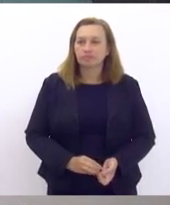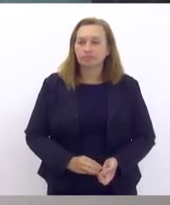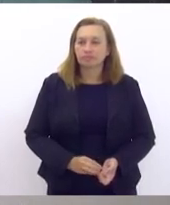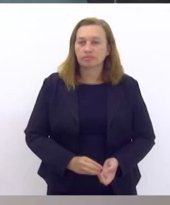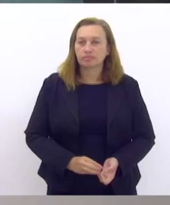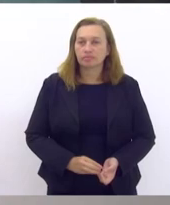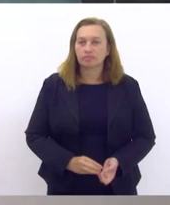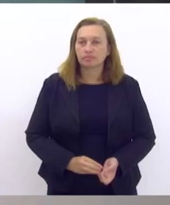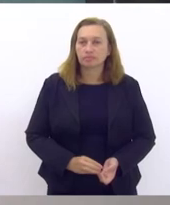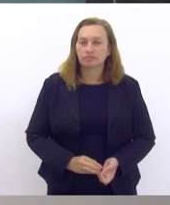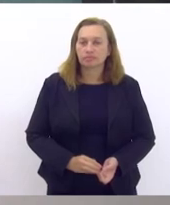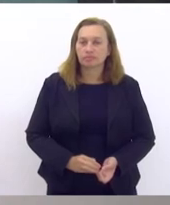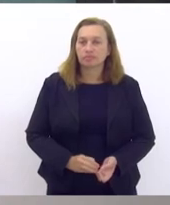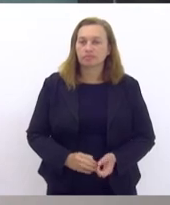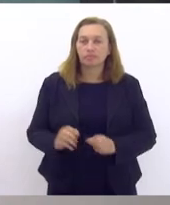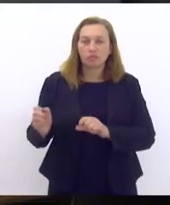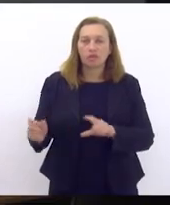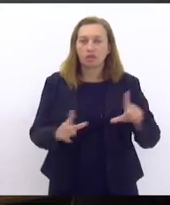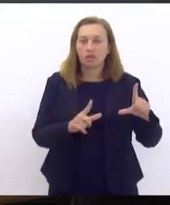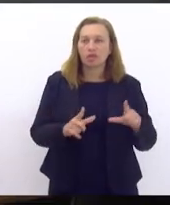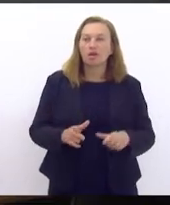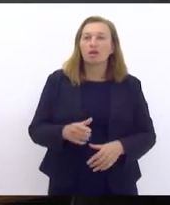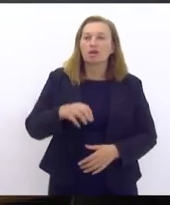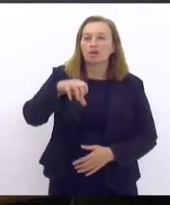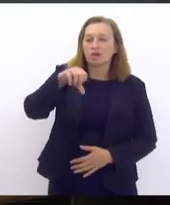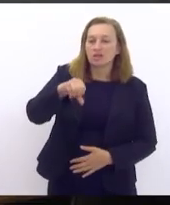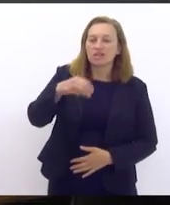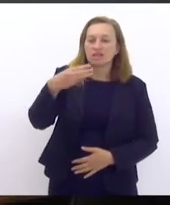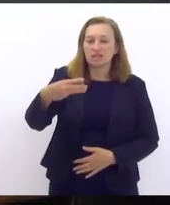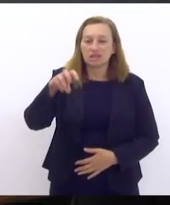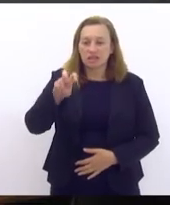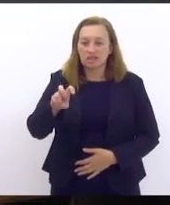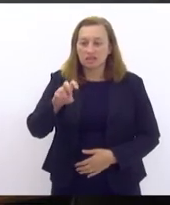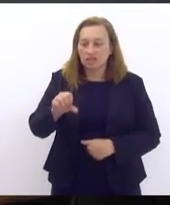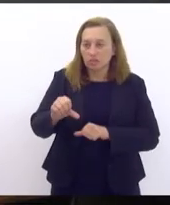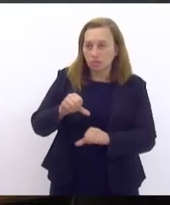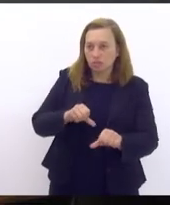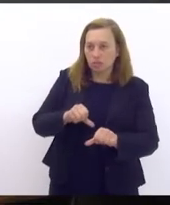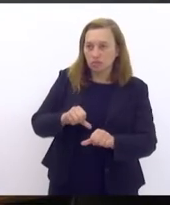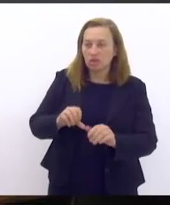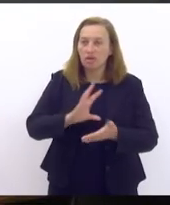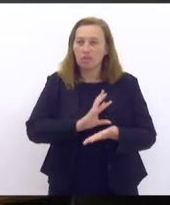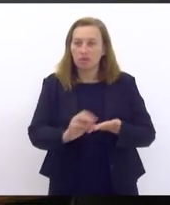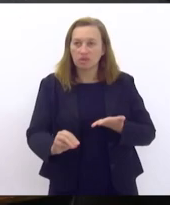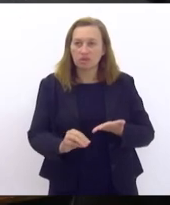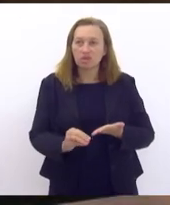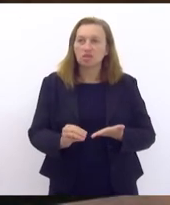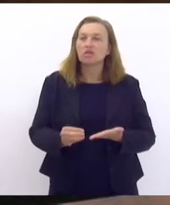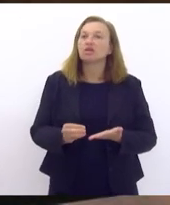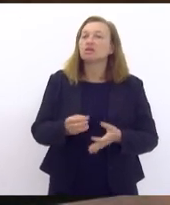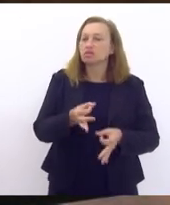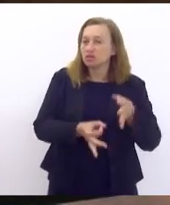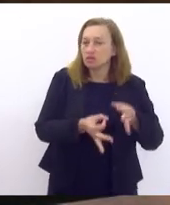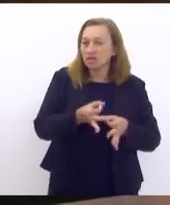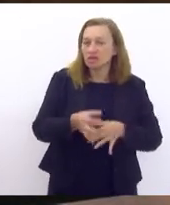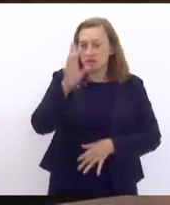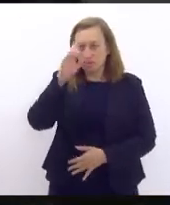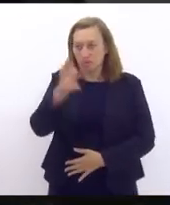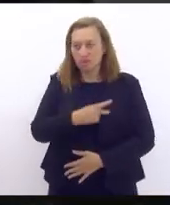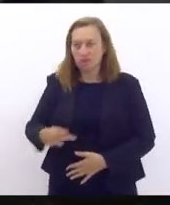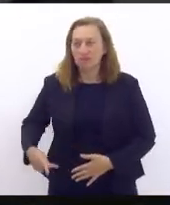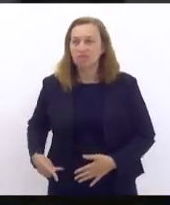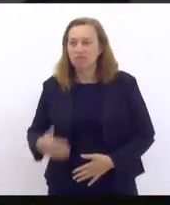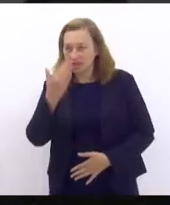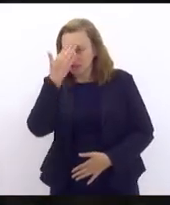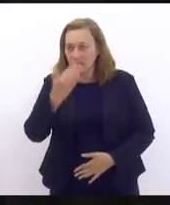O painel não virou ali. A Lei 935 teve uma inversão de pauta aí. Parecer é pela juridicidade, presidente.